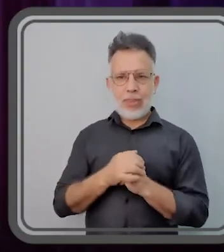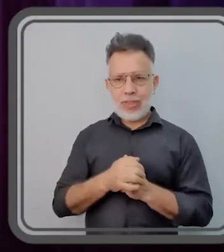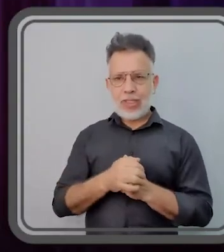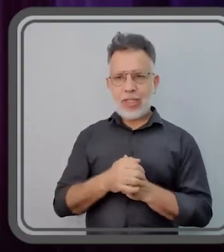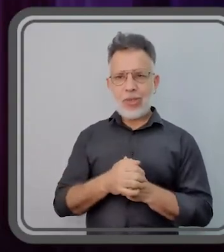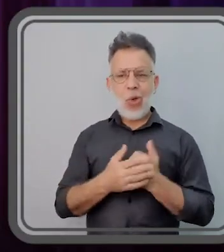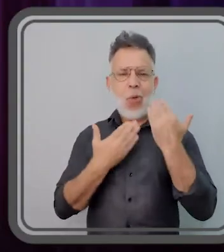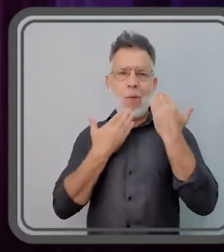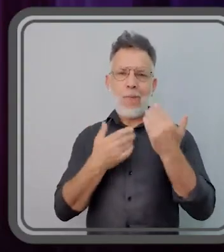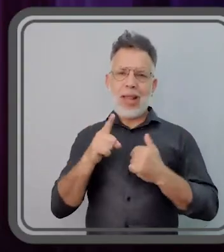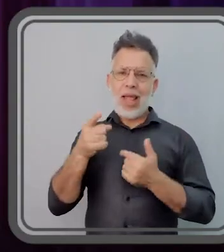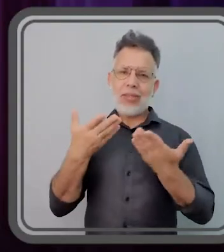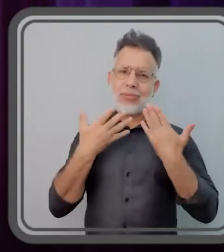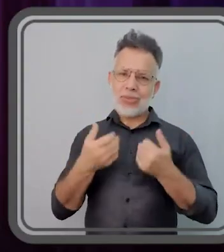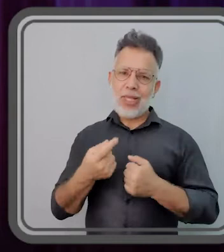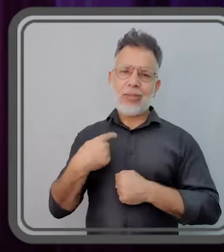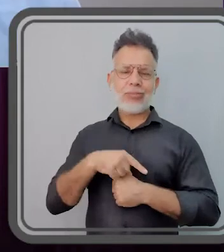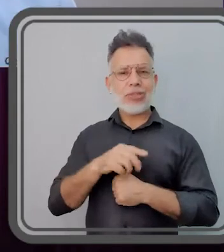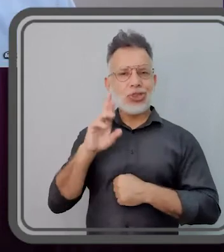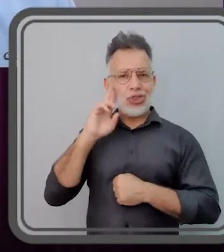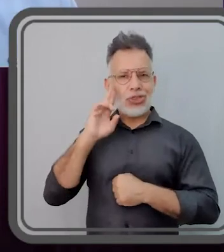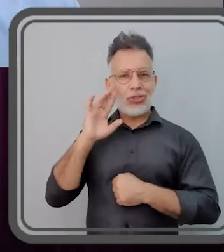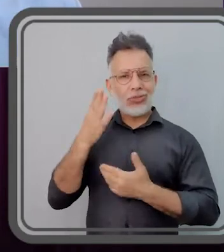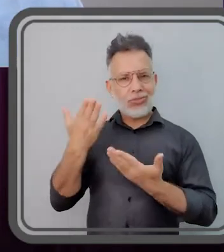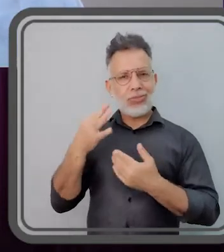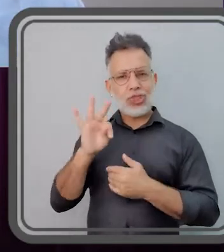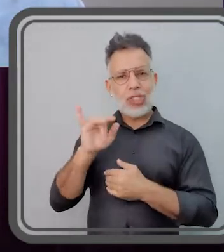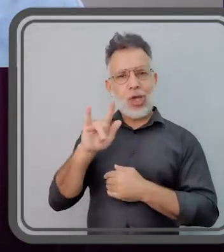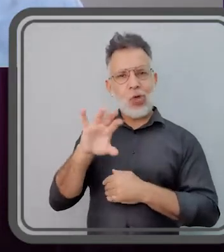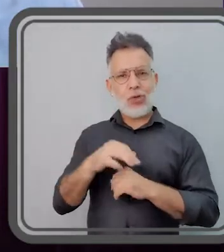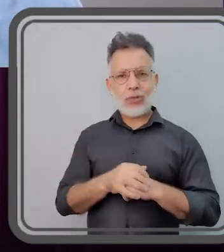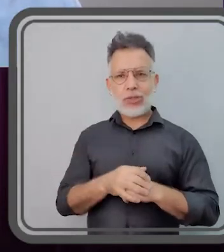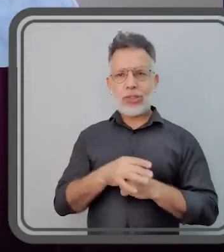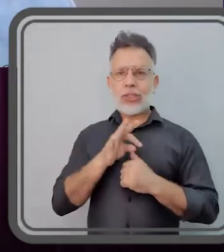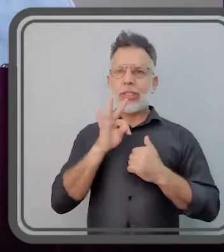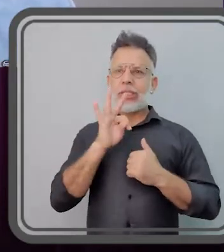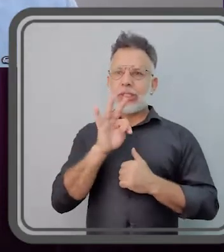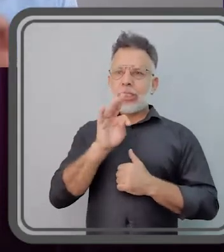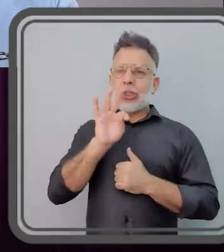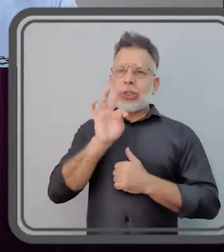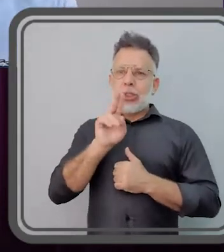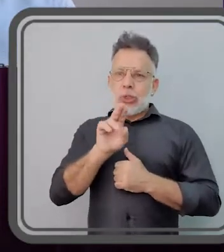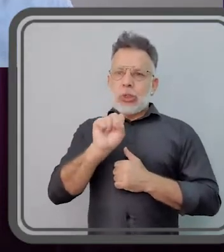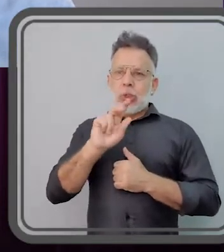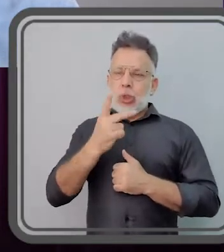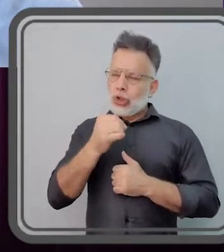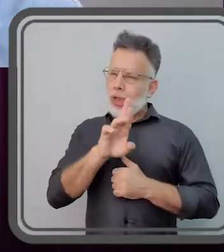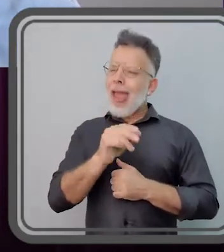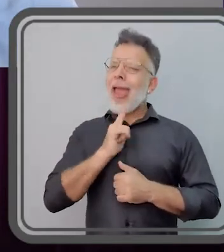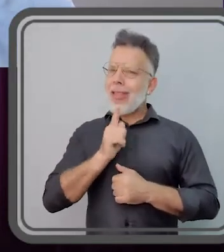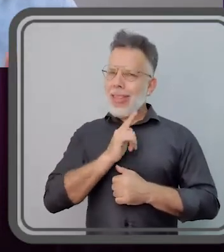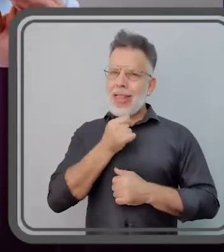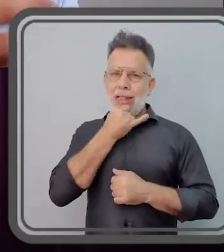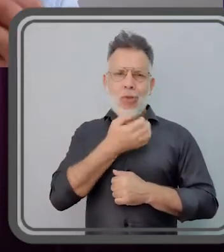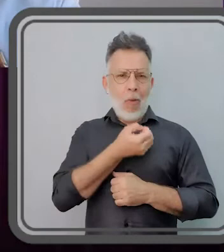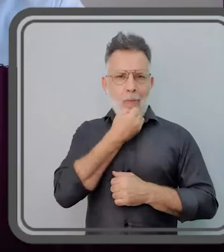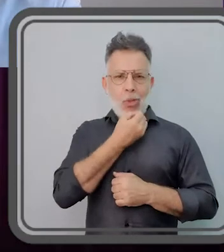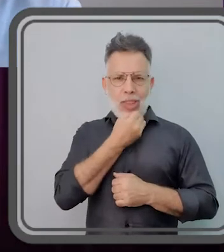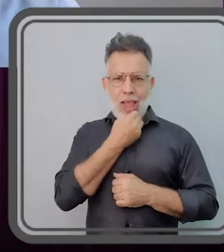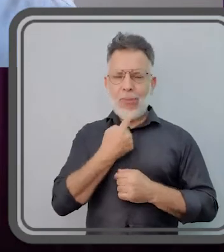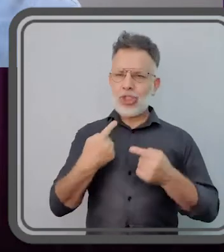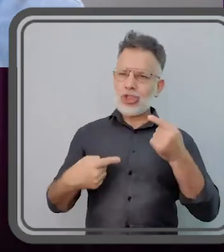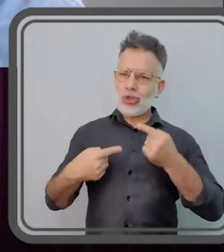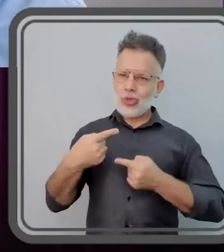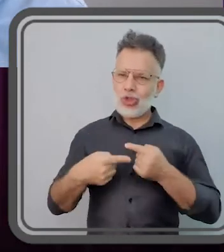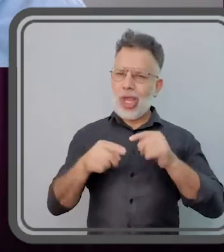Thank you for having me, Thiago. Thank you. Tushar, vou ficar contigo aqui, porque eu acho que ainda existe uma oportunidade para a gente discutir